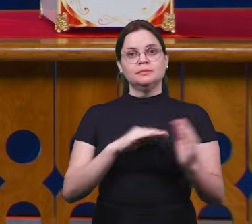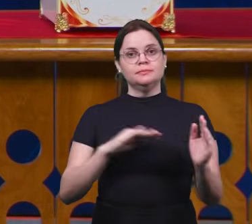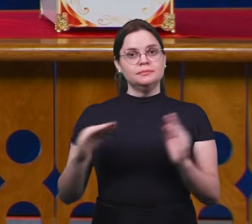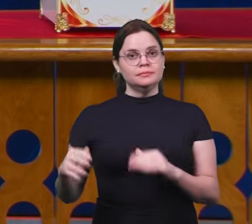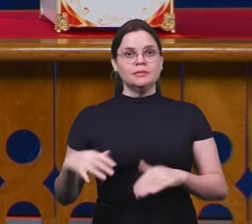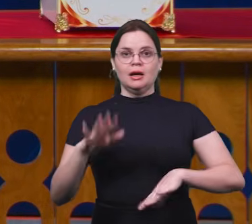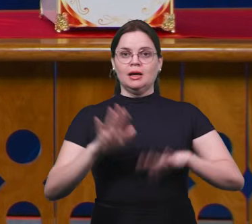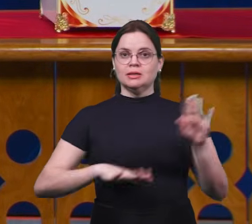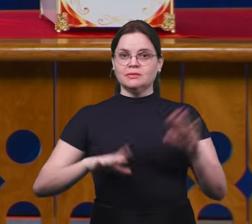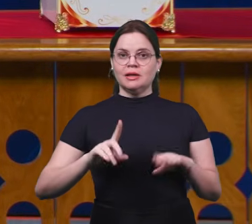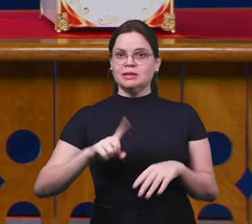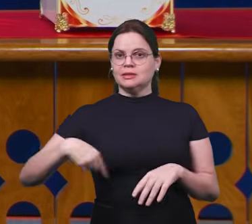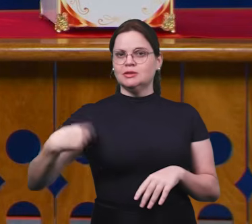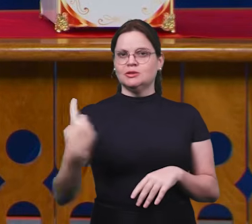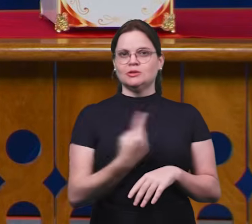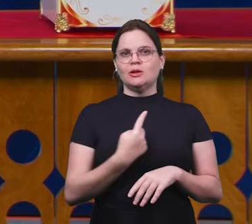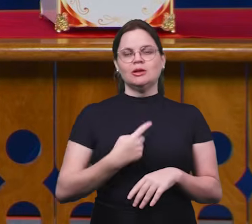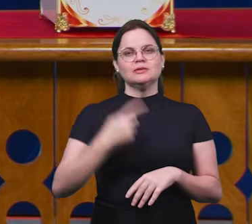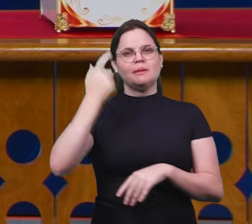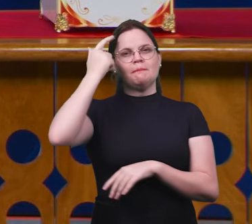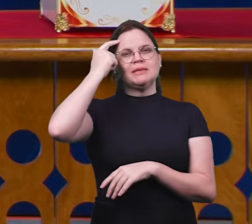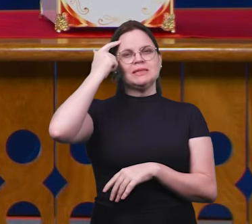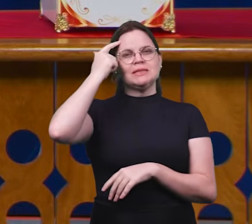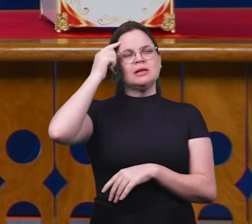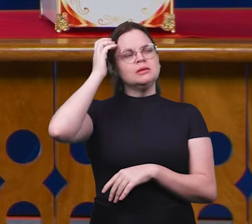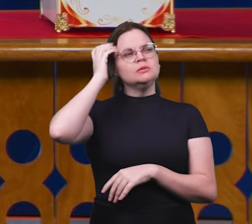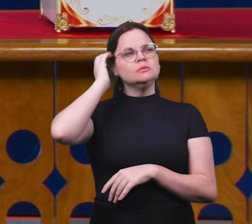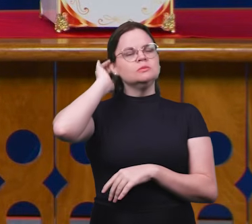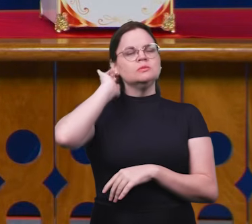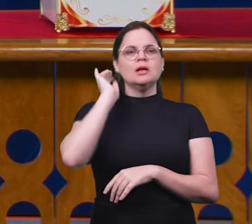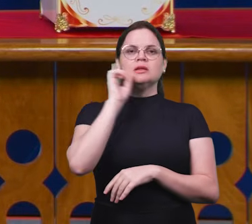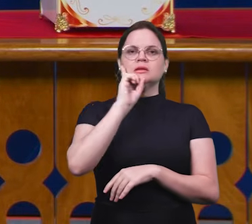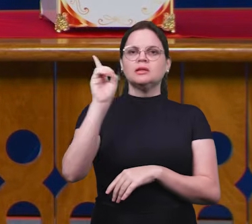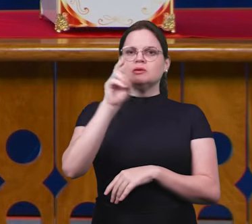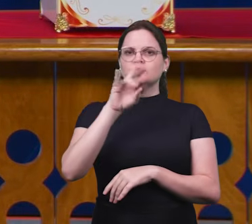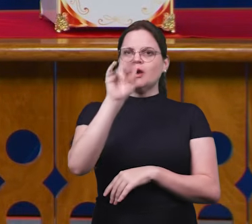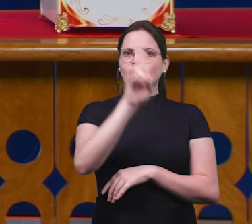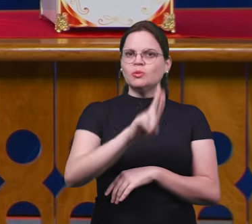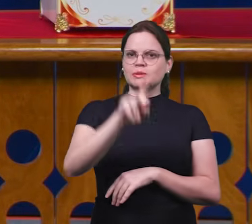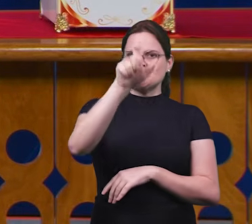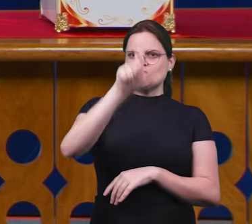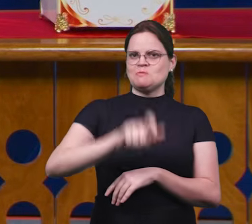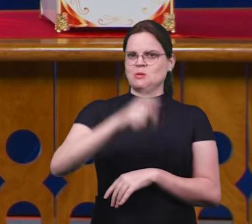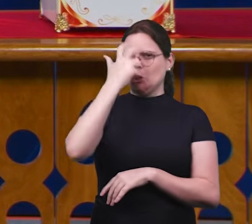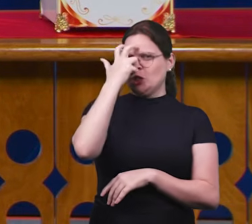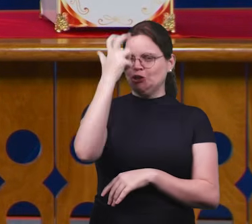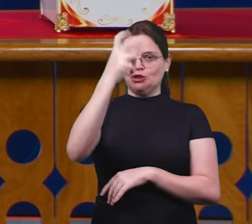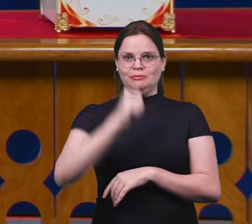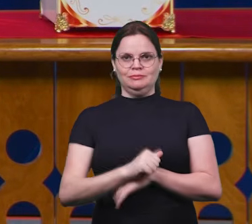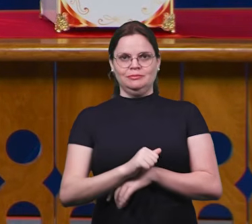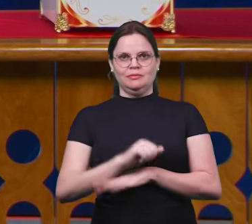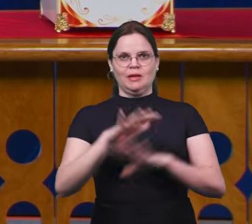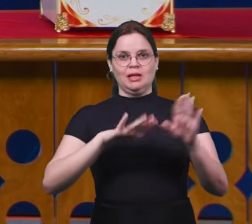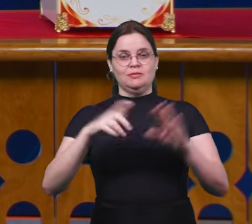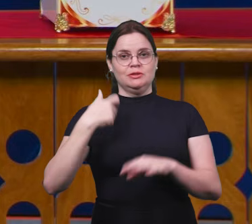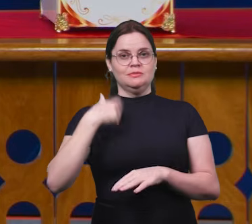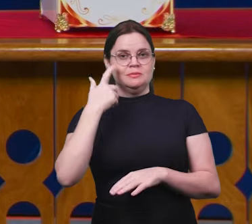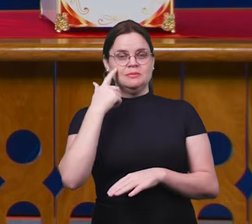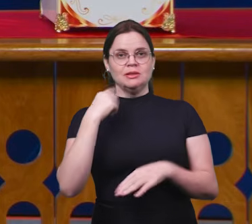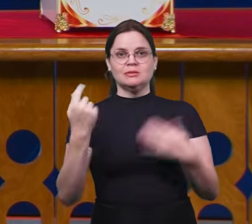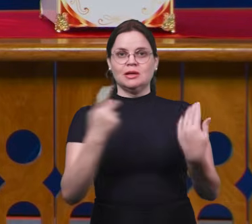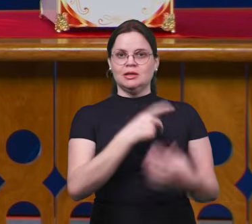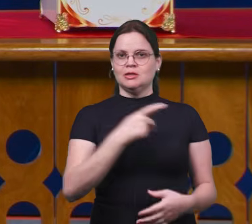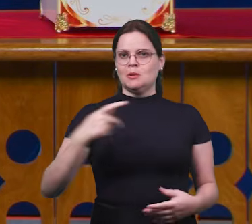irmã, muitas vezes nós ficamos pensando que Deus vai usar um grande homem. Às vezes estamos até esperando que